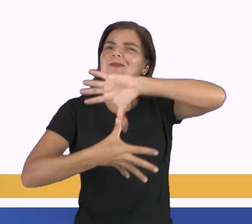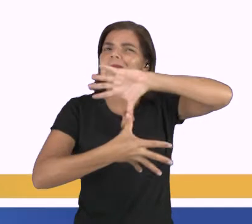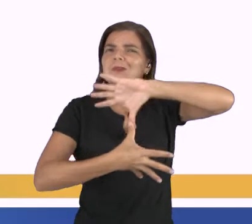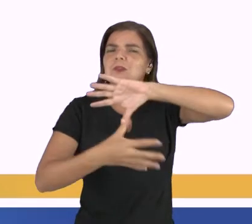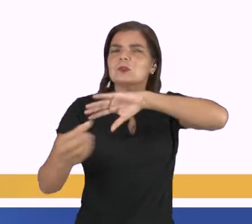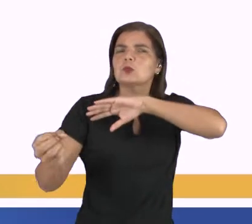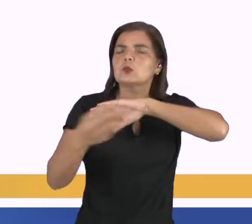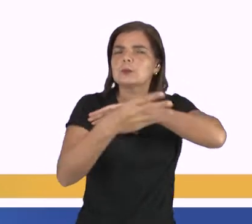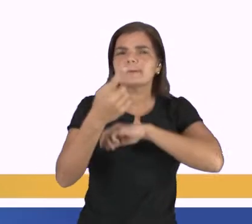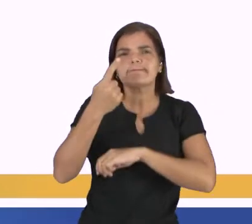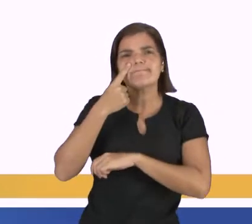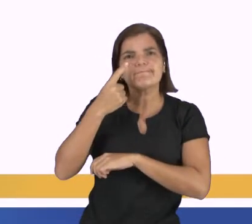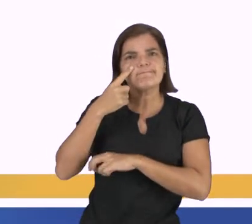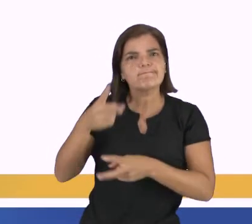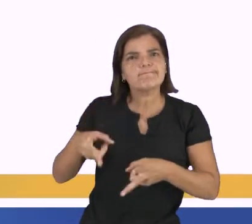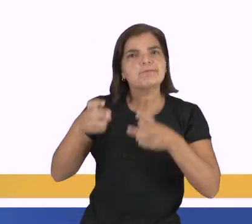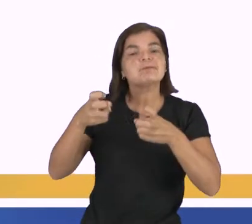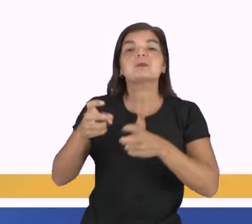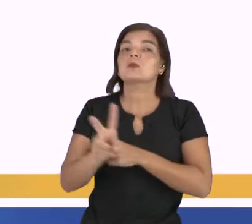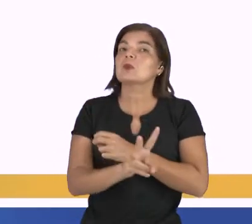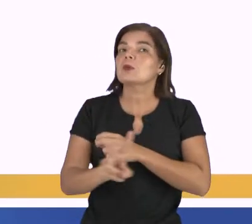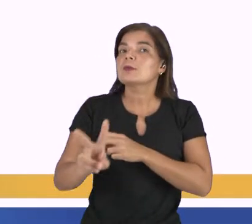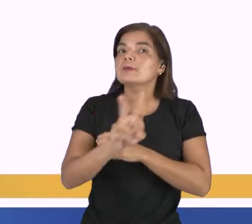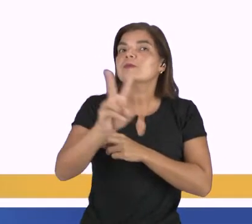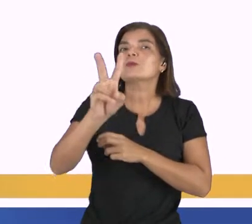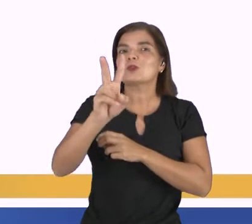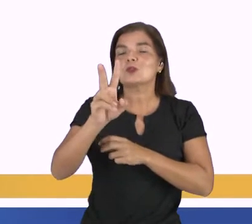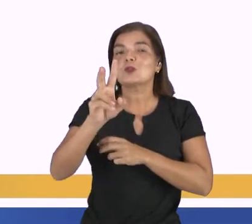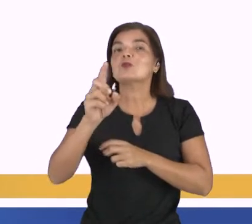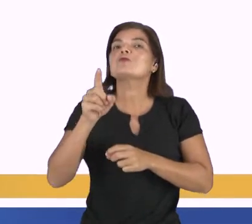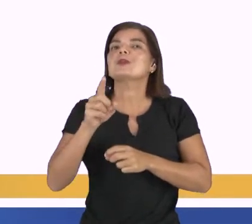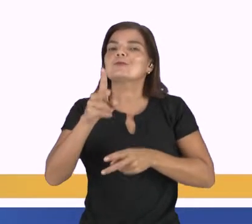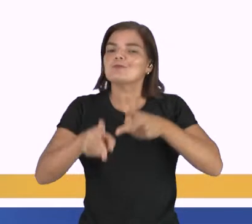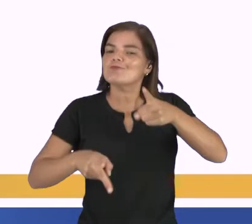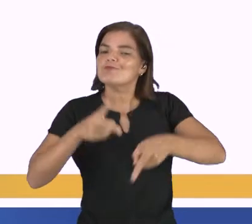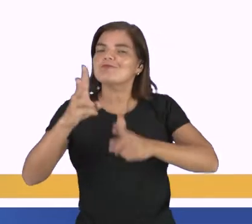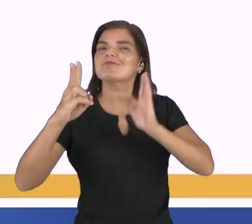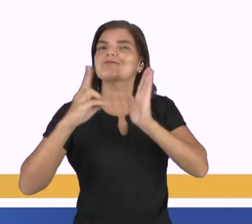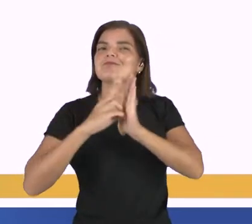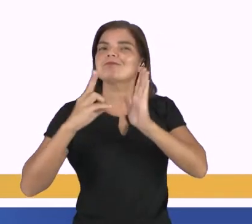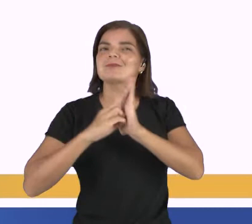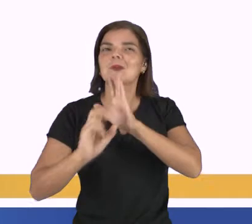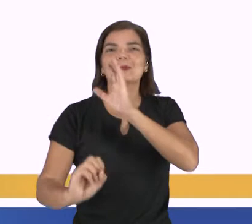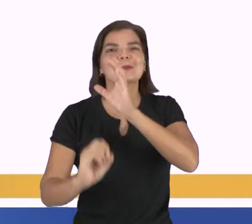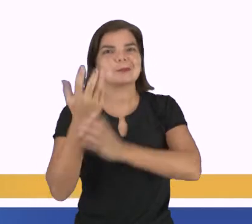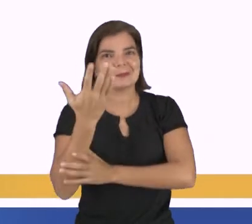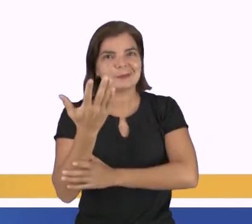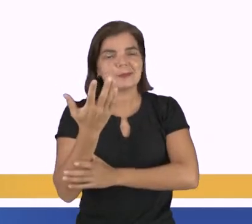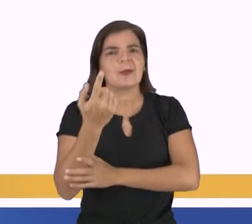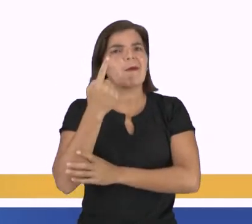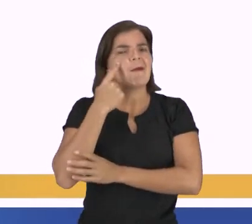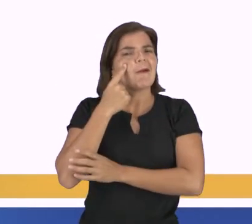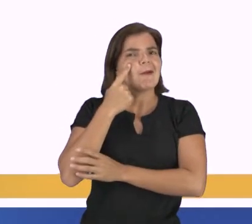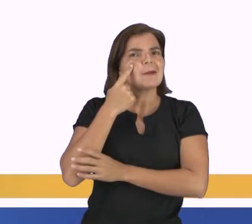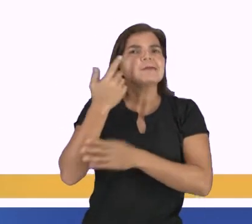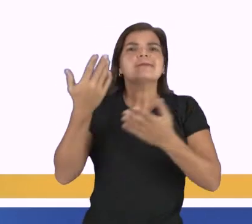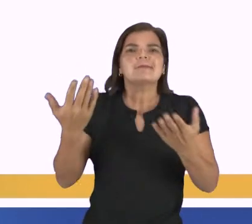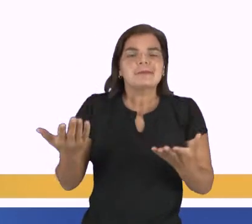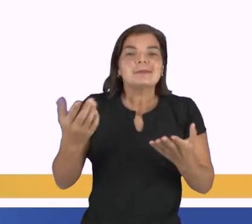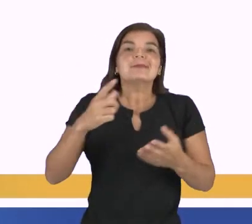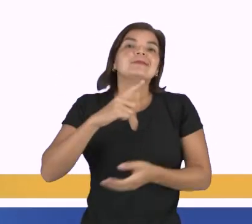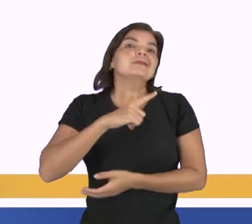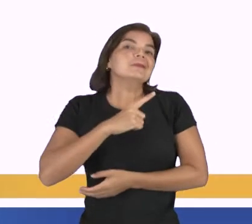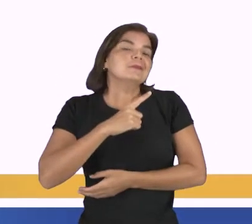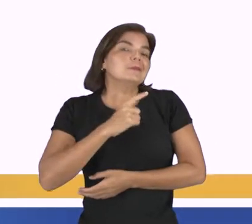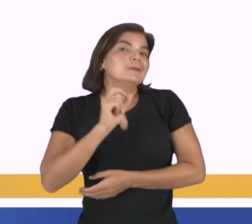sobre novas perspectivas, valorizando a visão dos povos indígenas sobre o acontecimento. E aí, pessoal, a gente tem